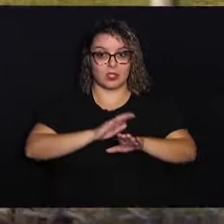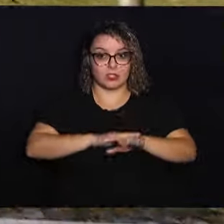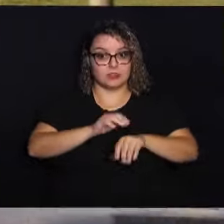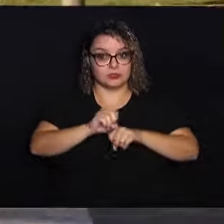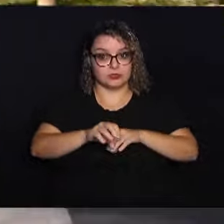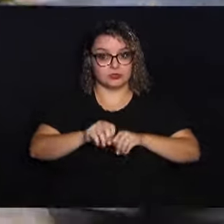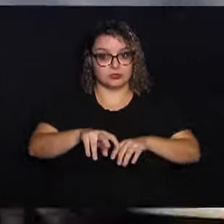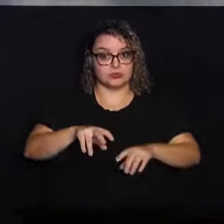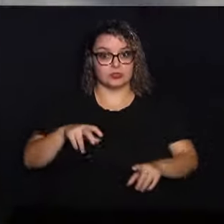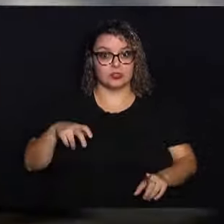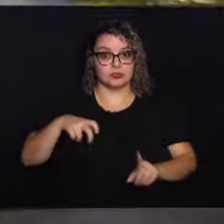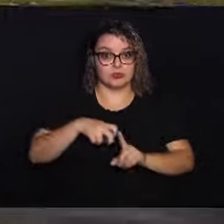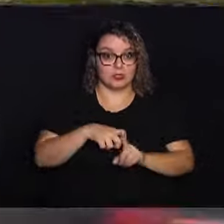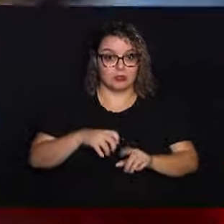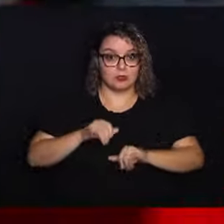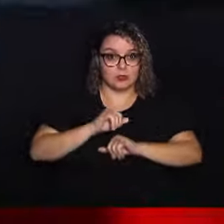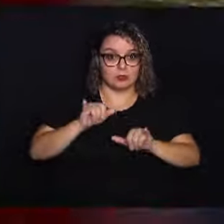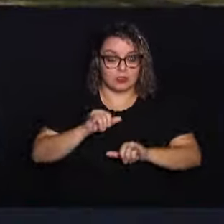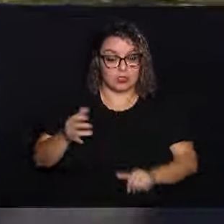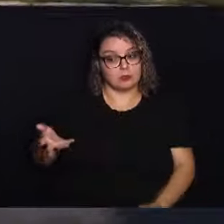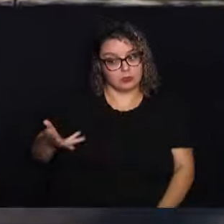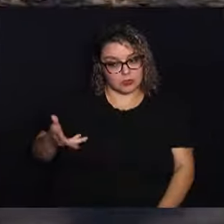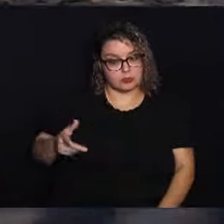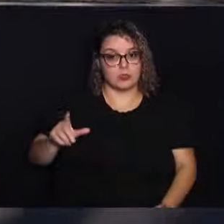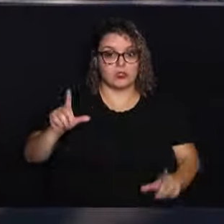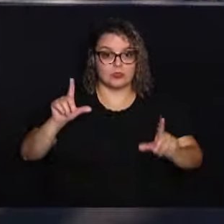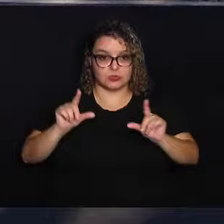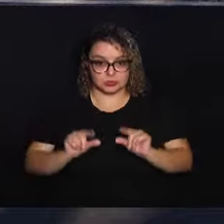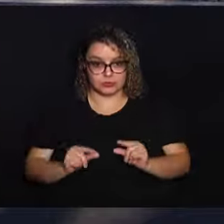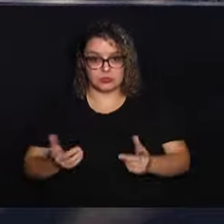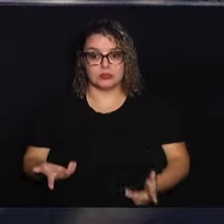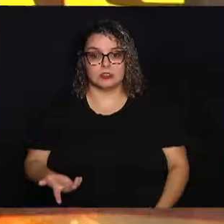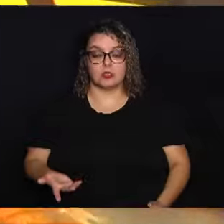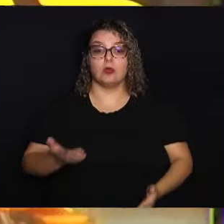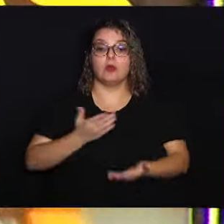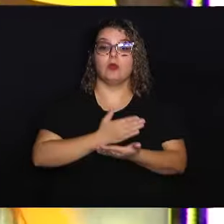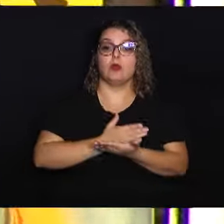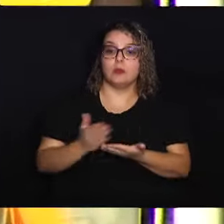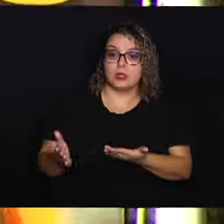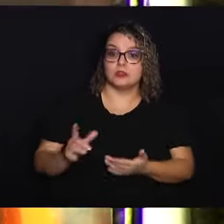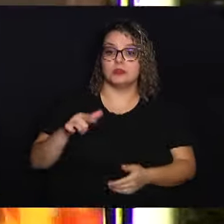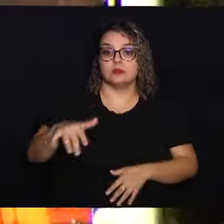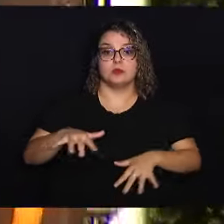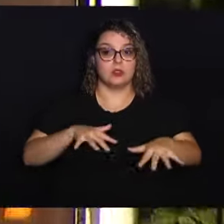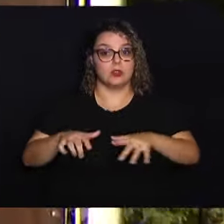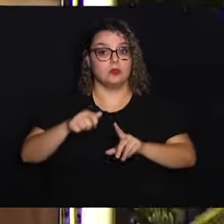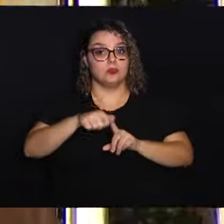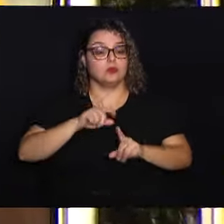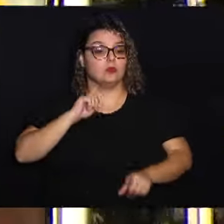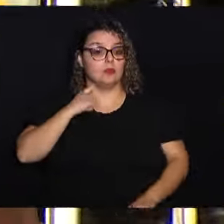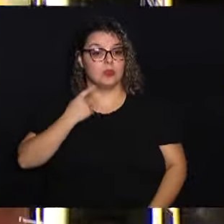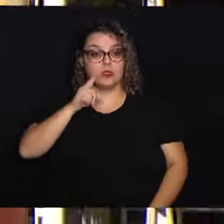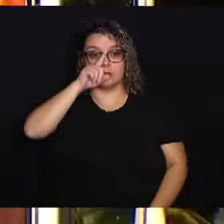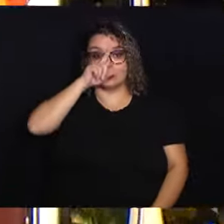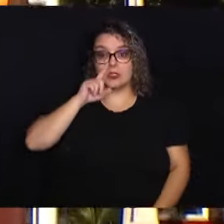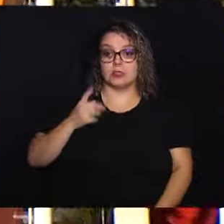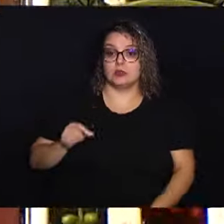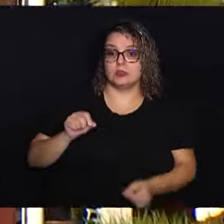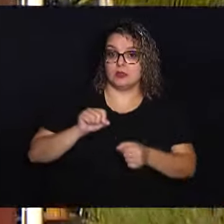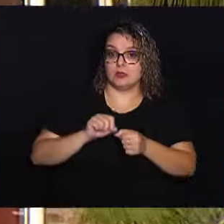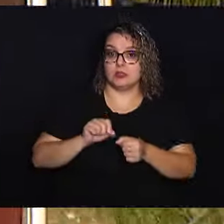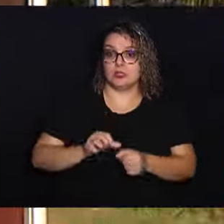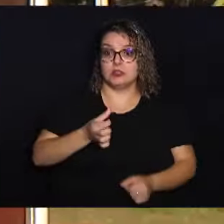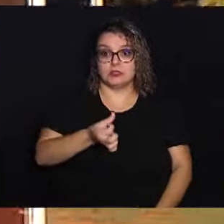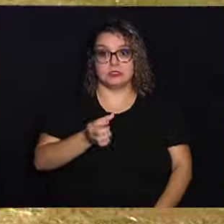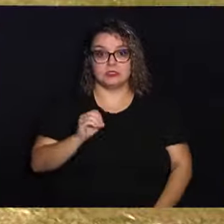ações educativas da campanha desacelera promovida pela indec que começou logo depois do movimento Maio amarelo tem sido